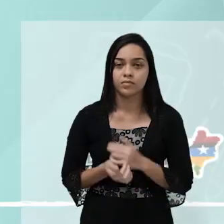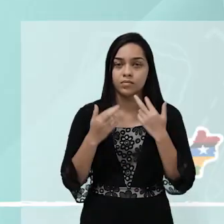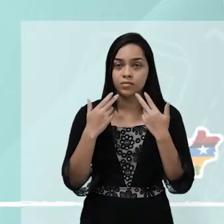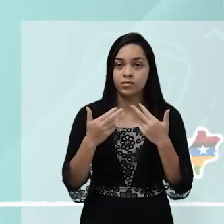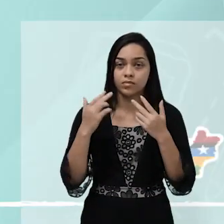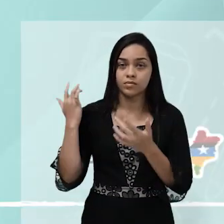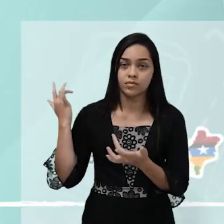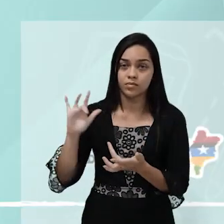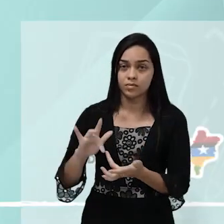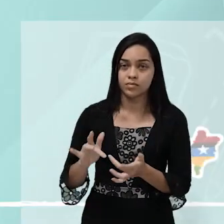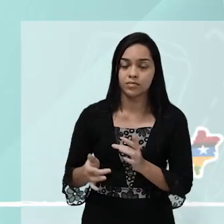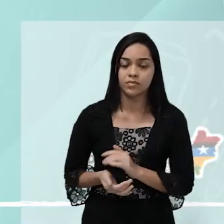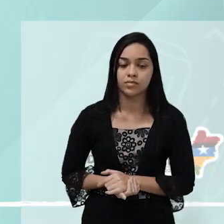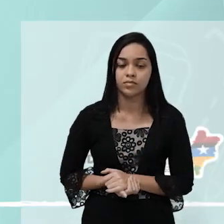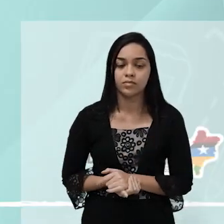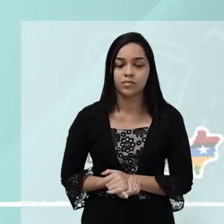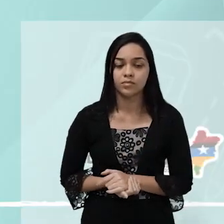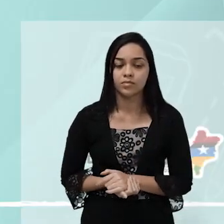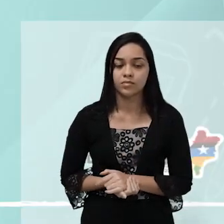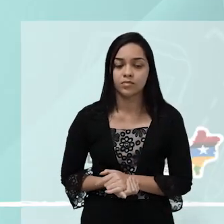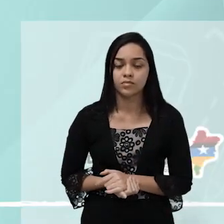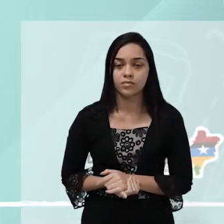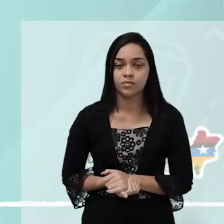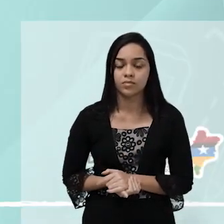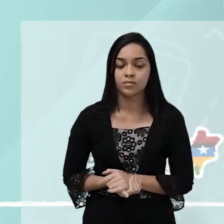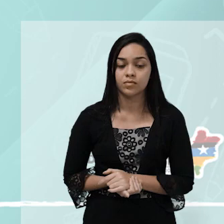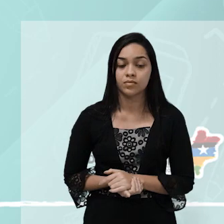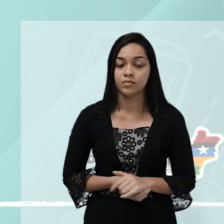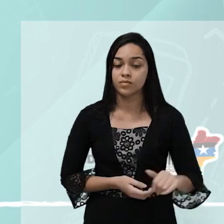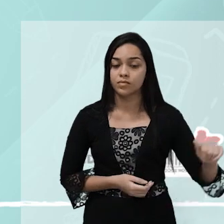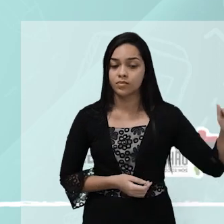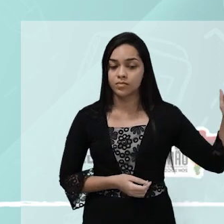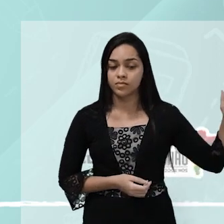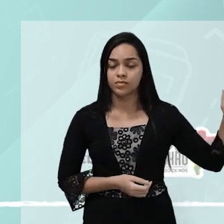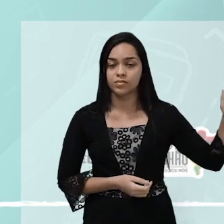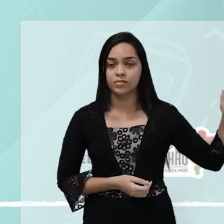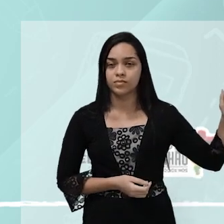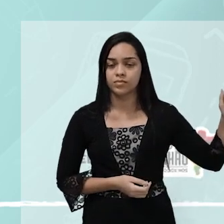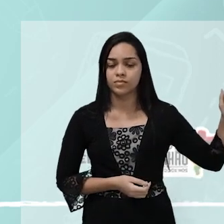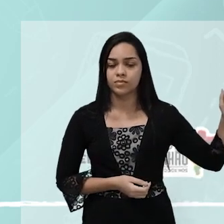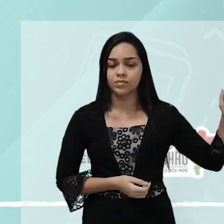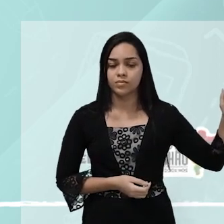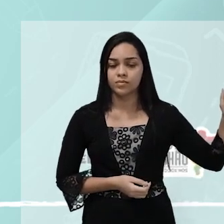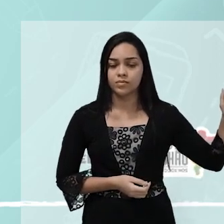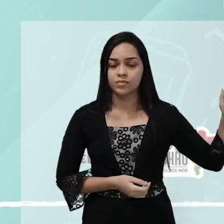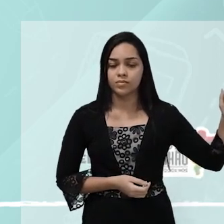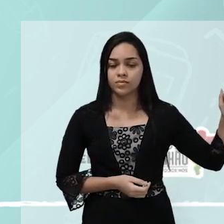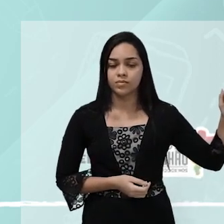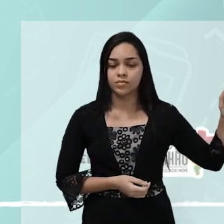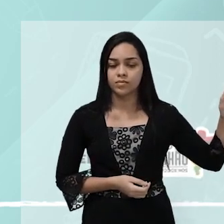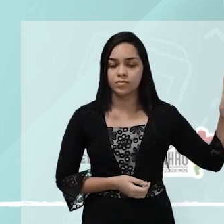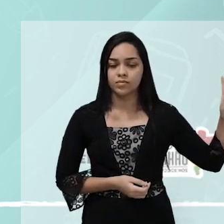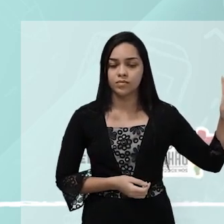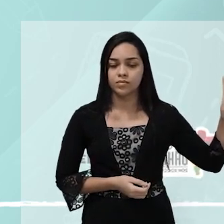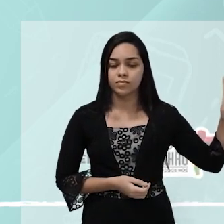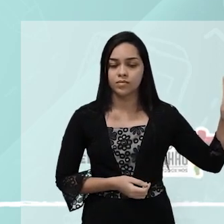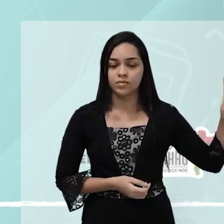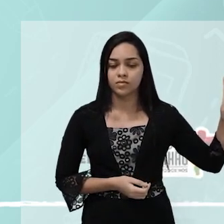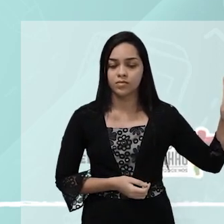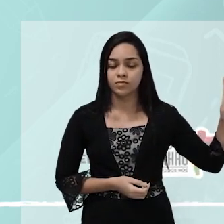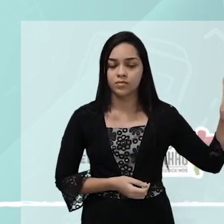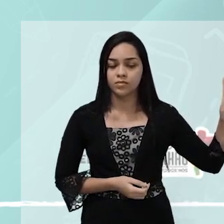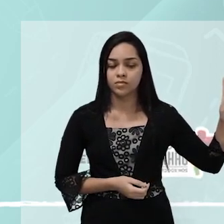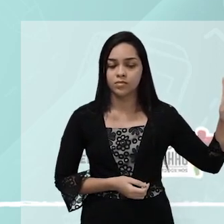A linguagem do classicismo. A linguagem do classicismo é, letra A, subjetiva e informal.